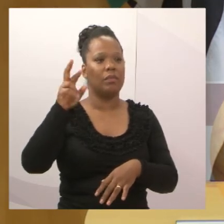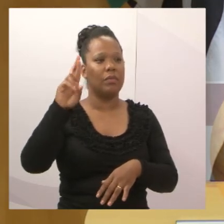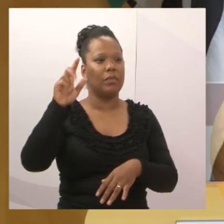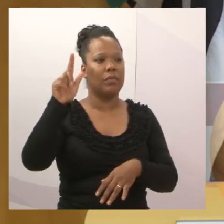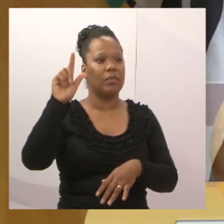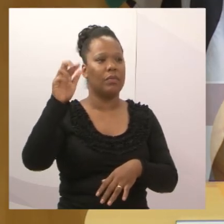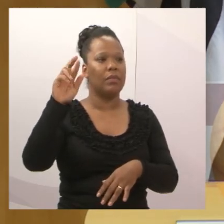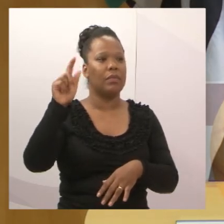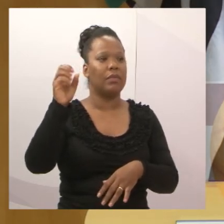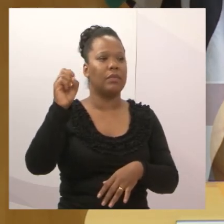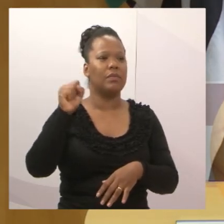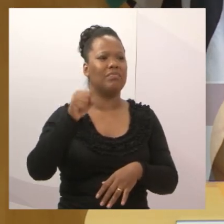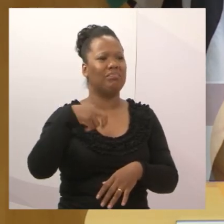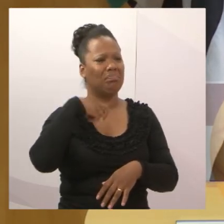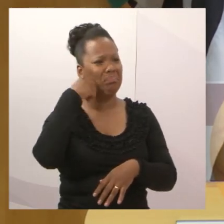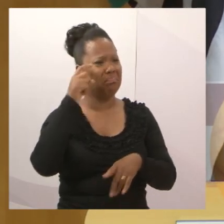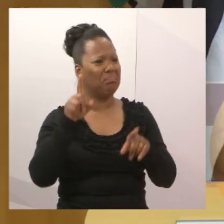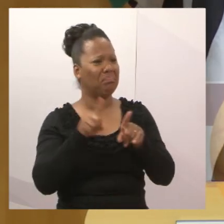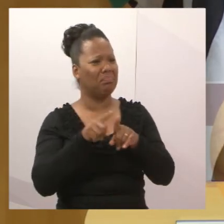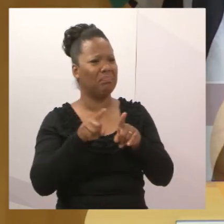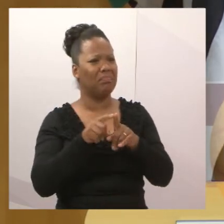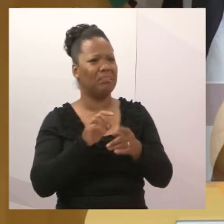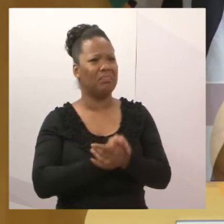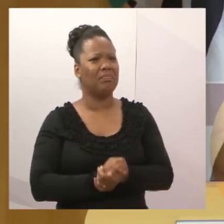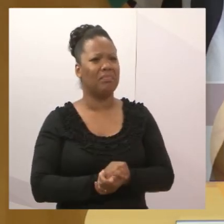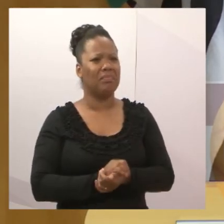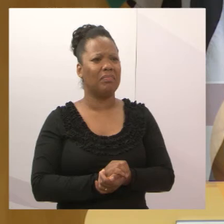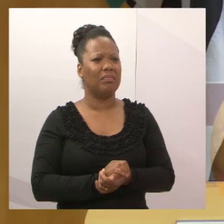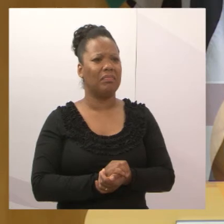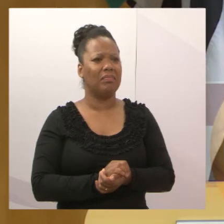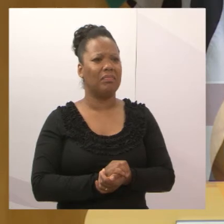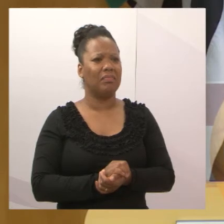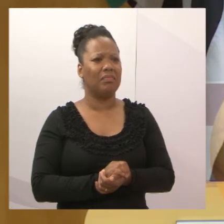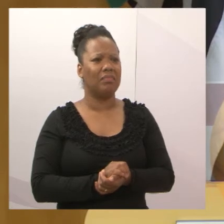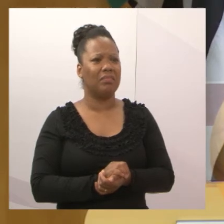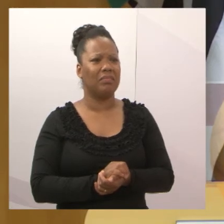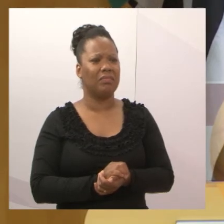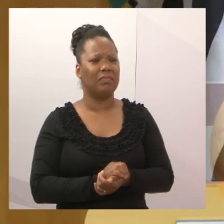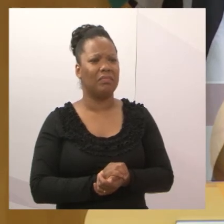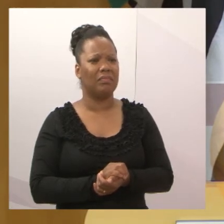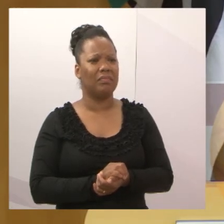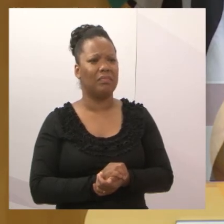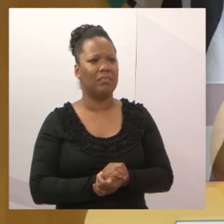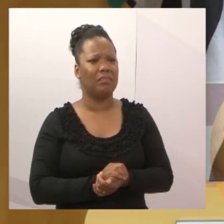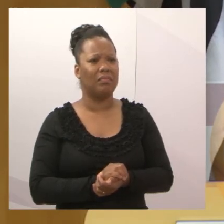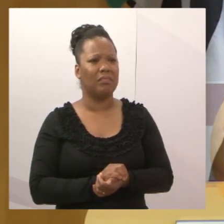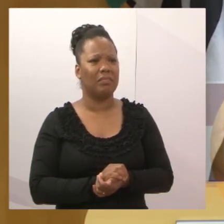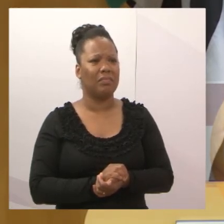Outra vergonha na entrada de Jacareí, em frente à alfândega, gente. Em frente